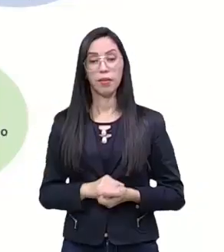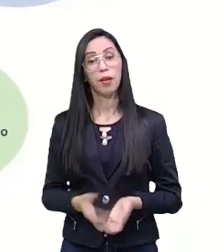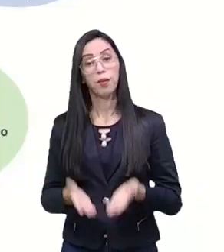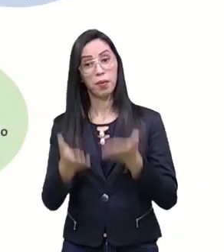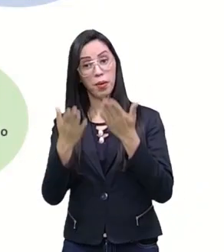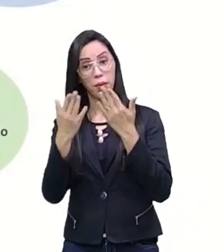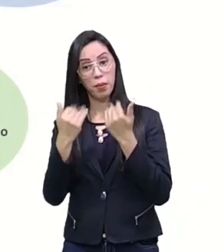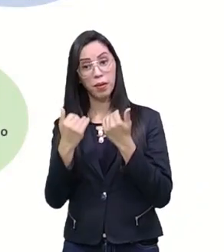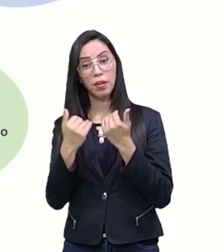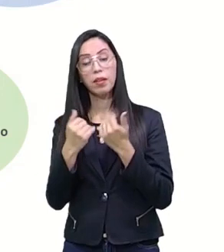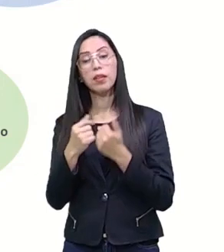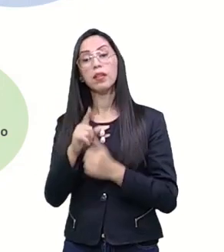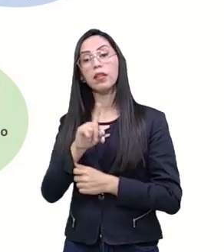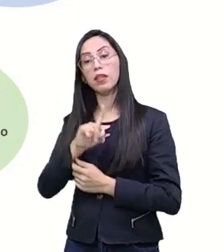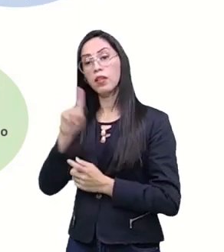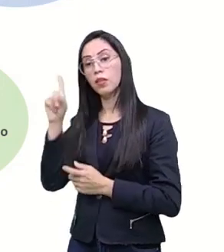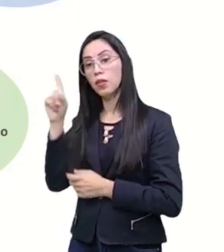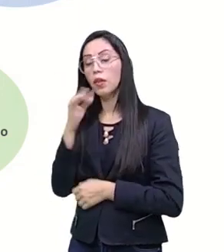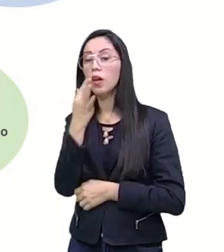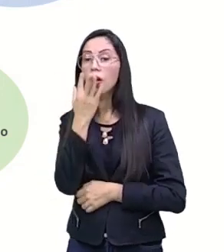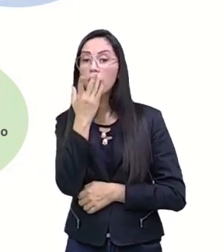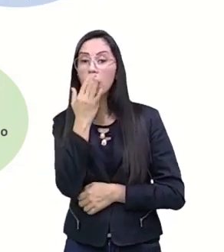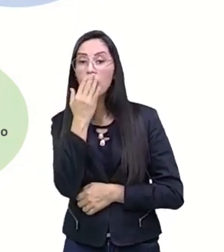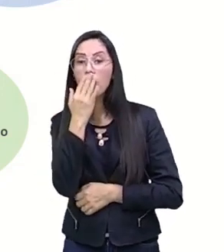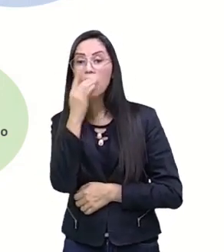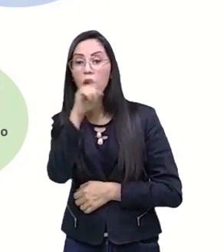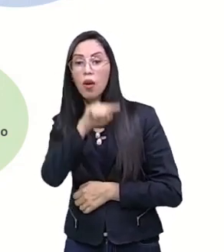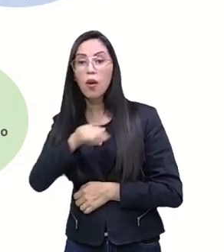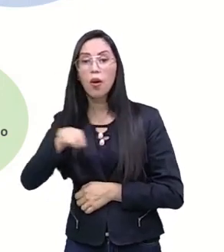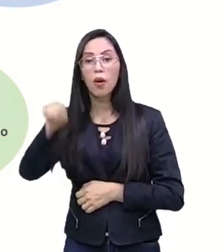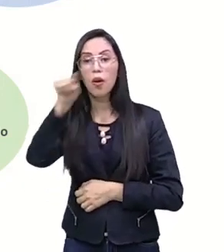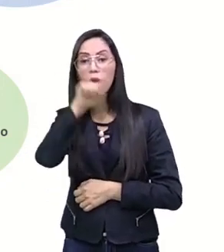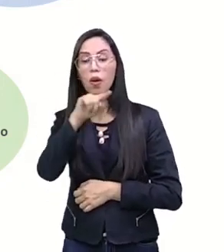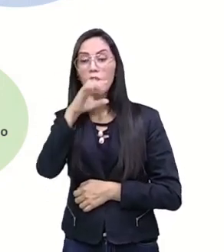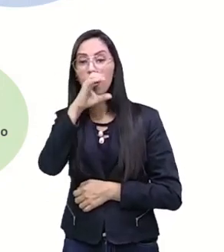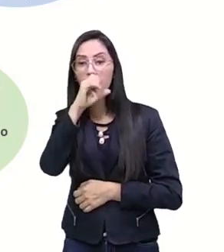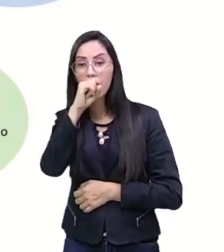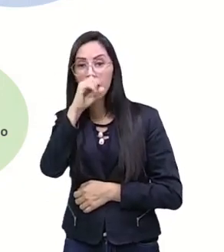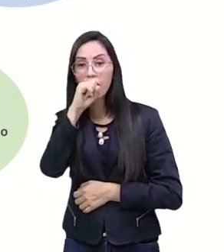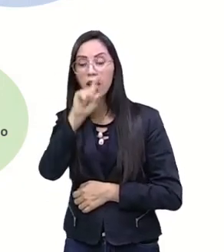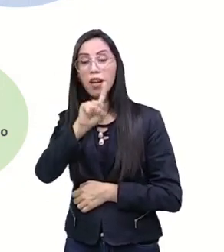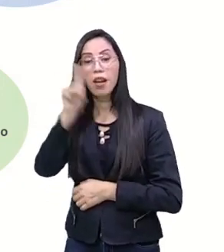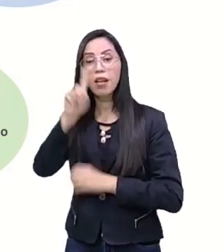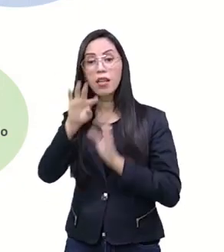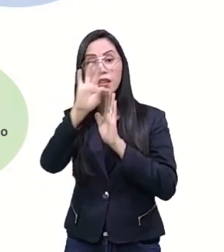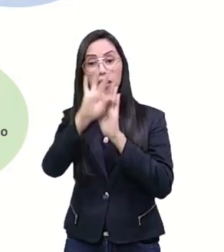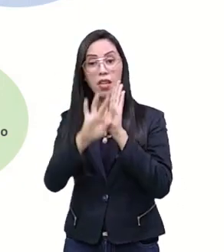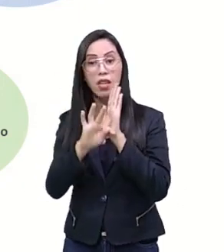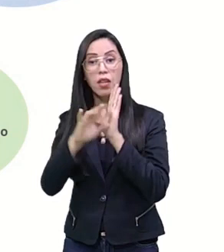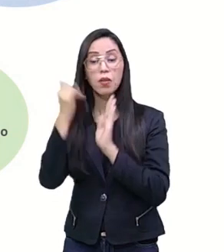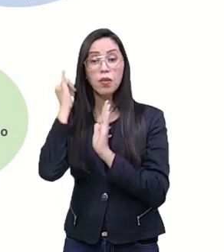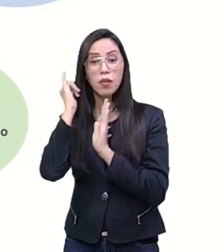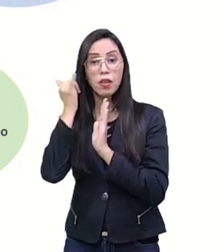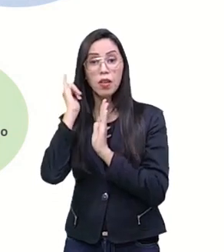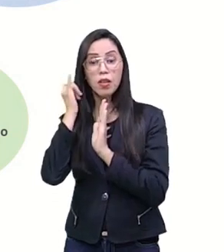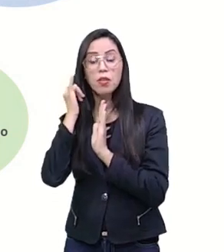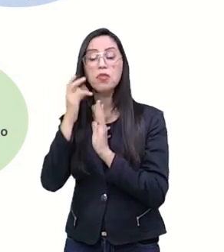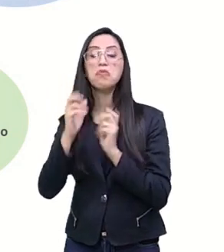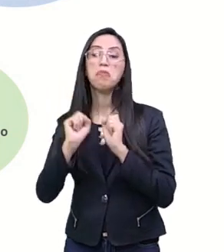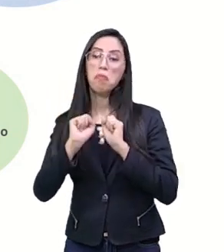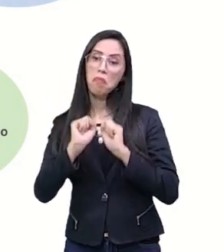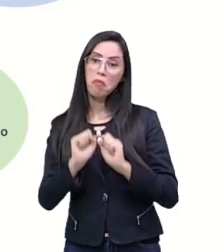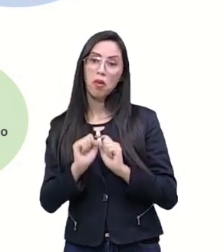Me acompanhe aqui, crianças, no círculo laranja, narrativo. O que é o texto narrativo? Ele pode ser um